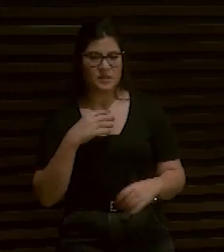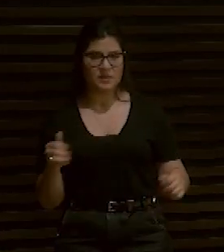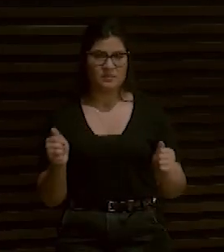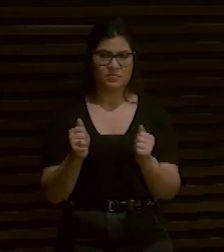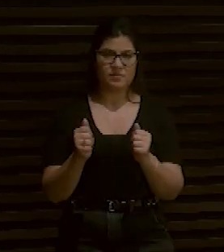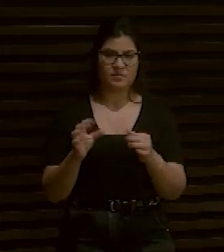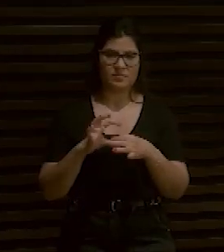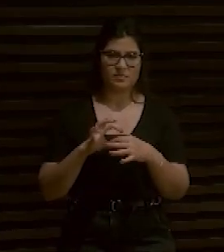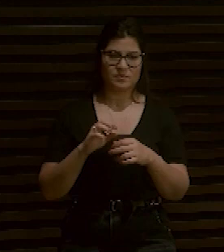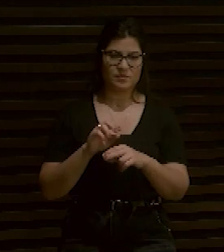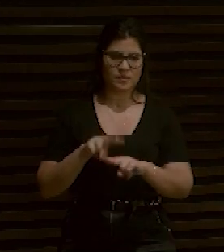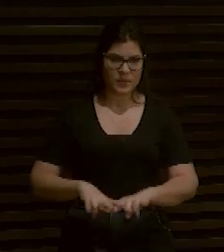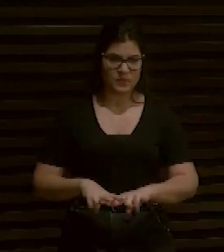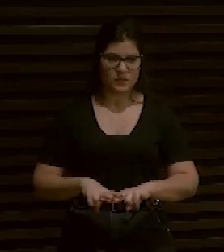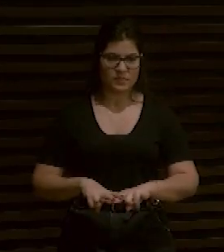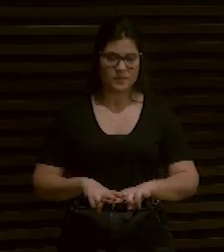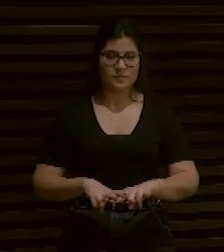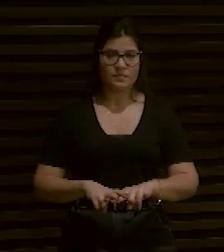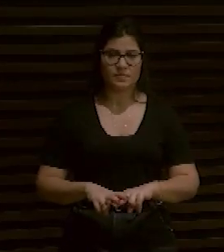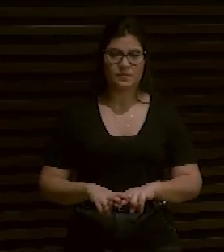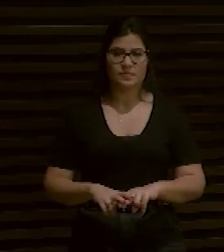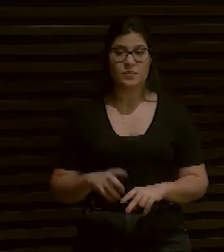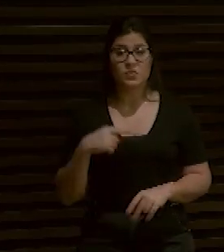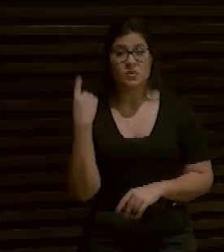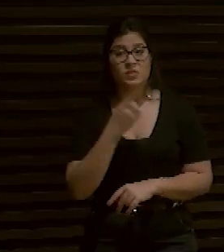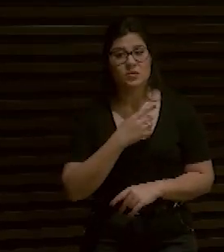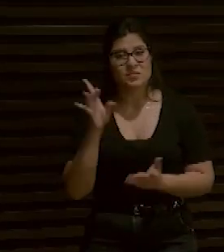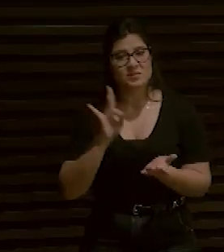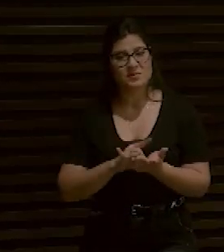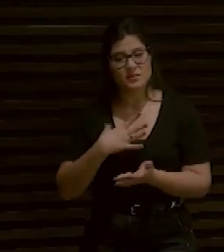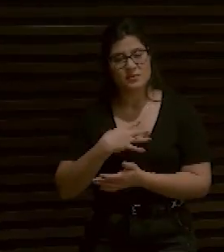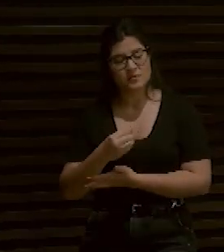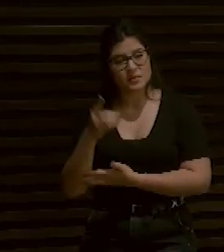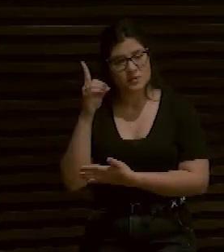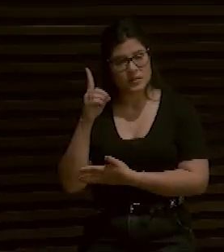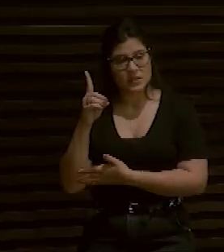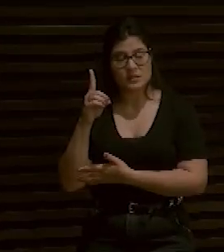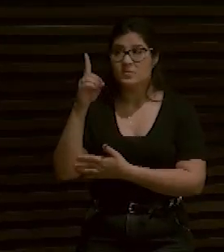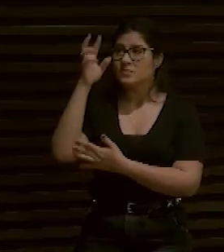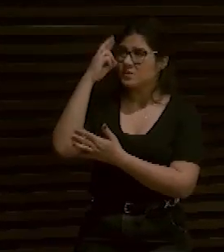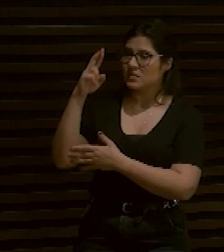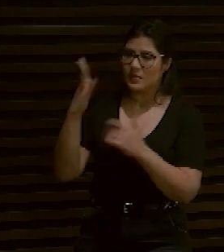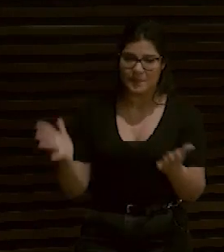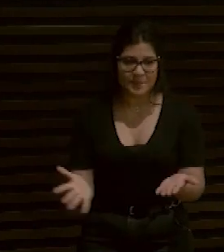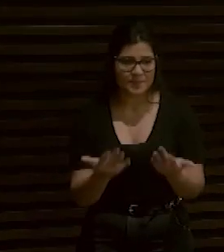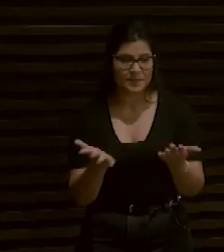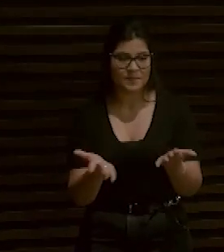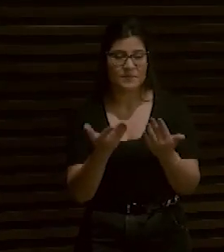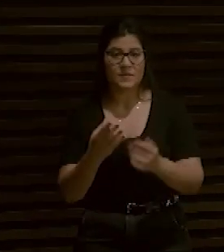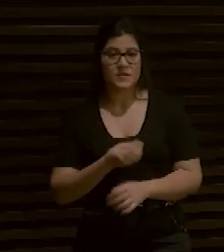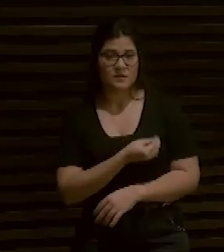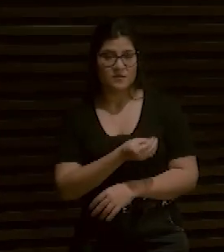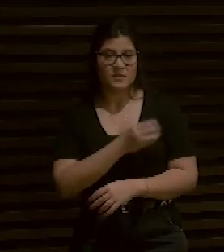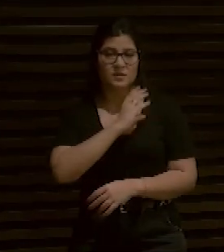nem conseguimos, de fato, se somos filhos de Deus, porque o Senhor nos impulsiona. A vida de Cristo em nós nos leva